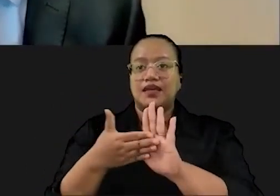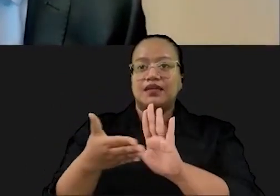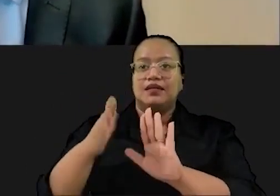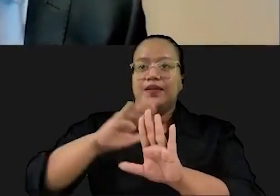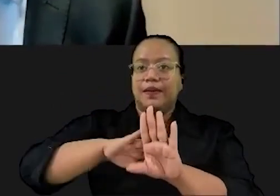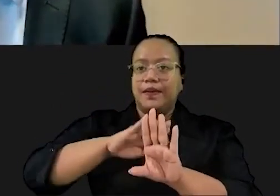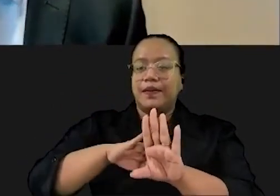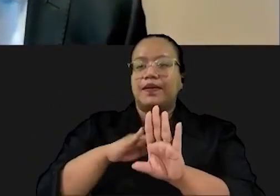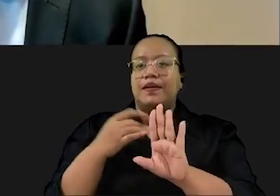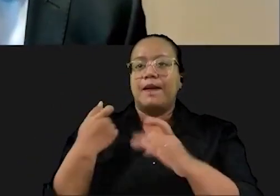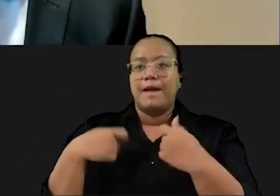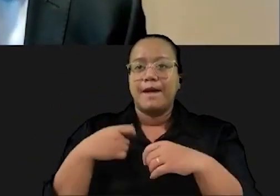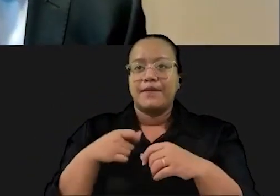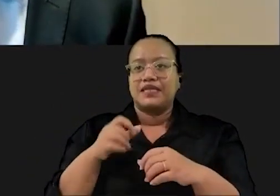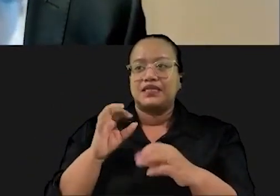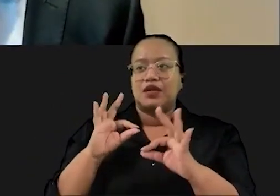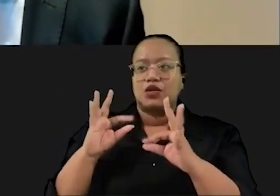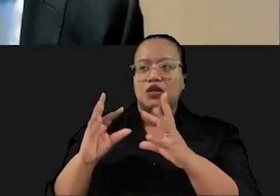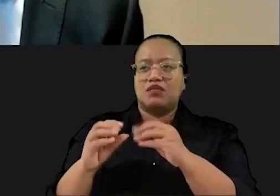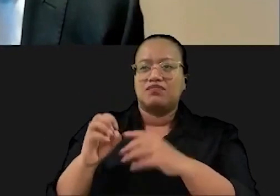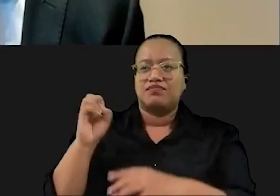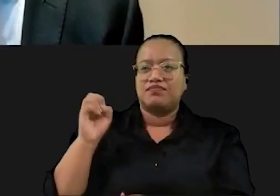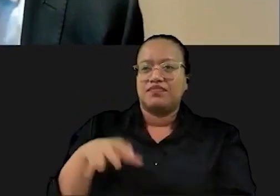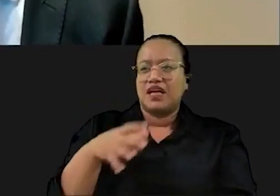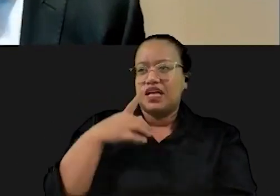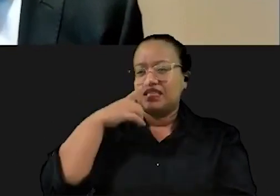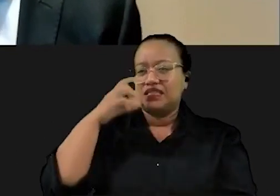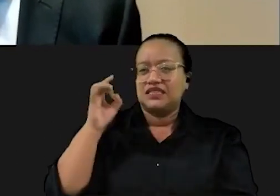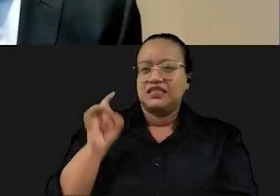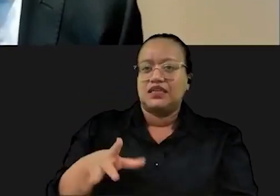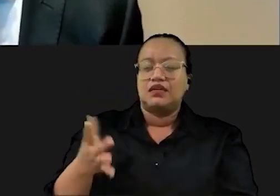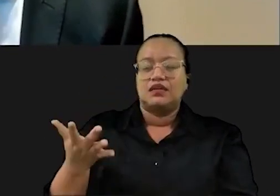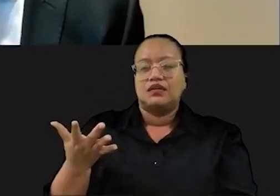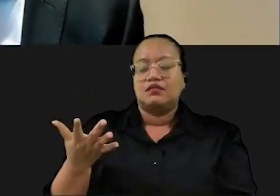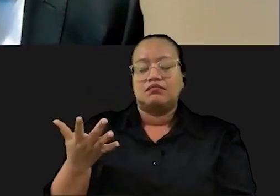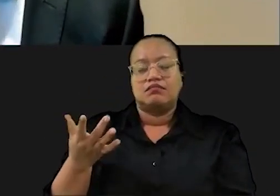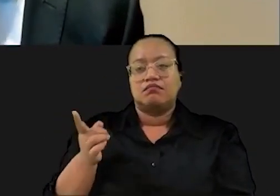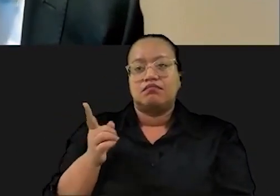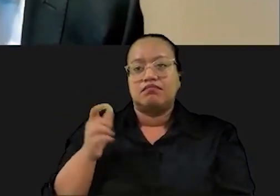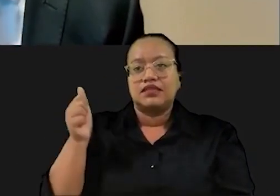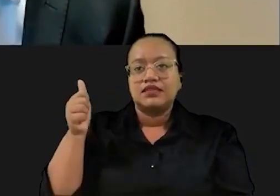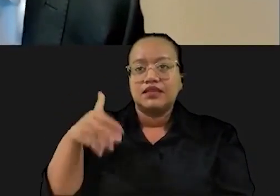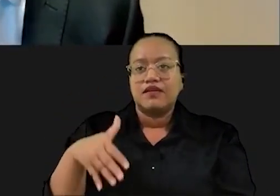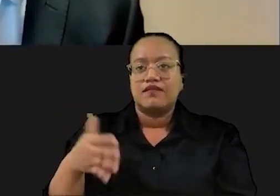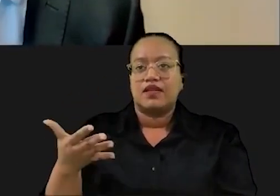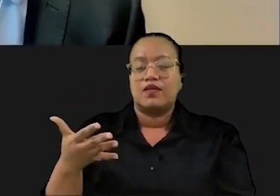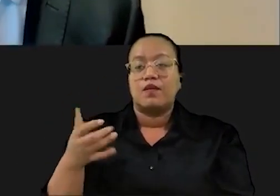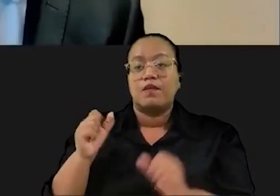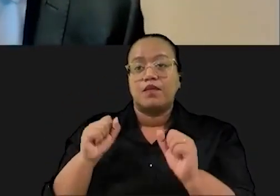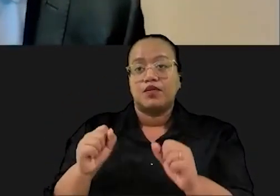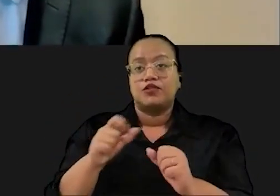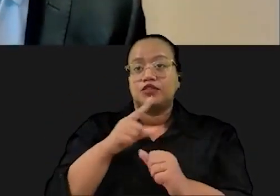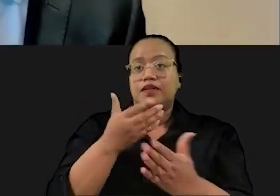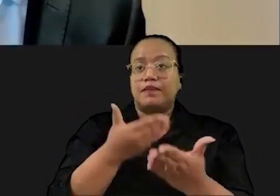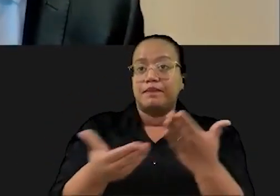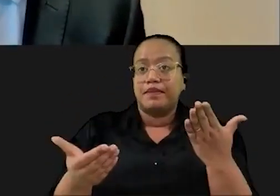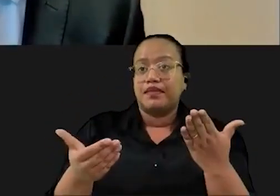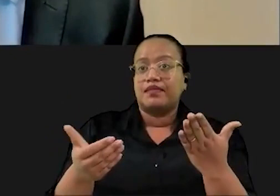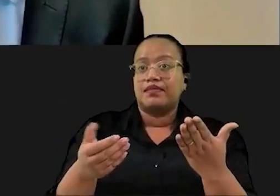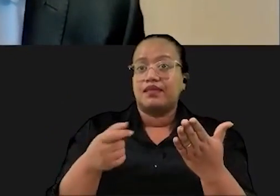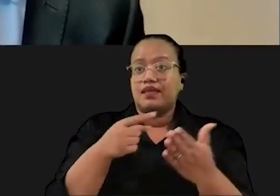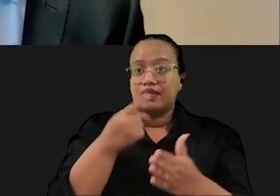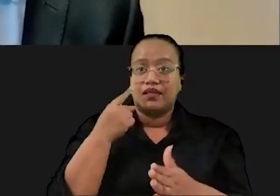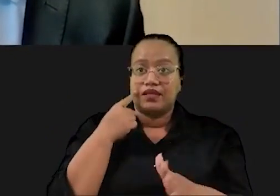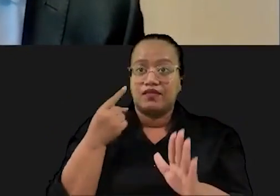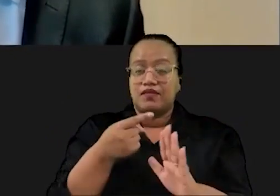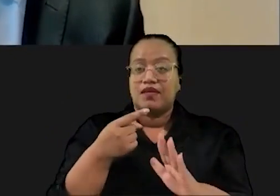fora, né? E a gente corre o risco de jogar também aquela parte que eu mostrei fora e que demanda, às vezes, milhares de horas de